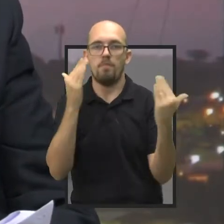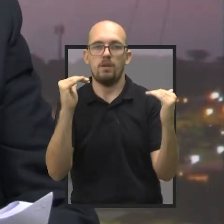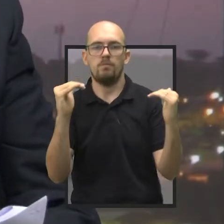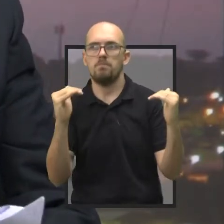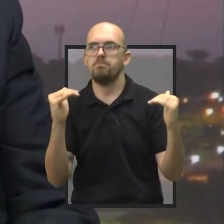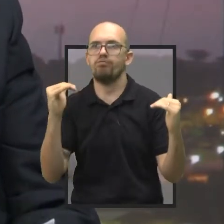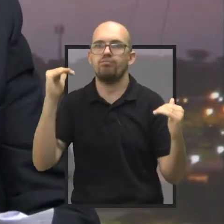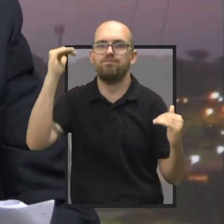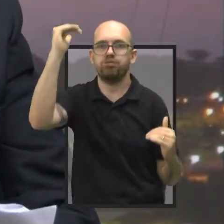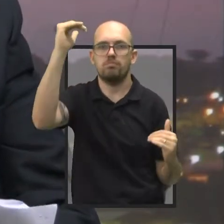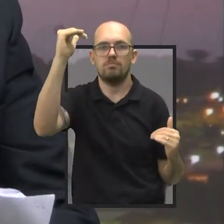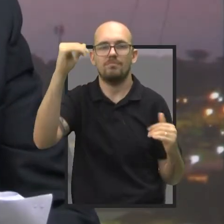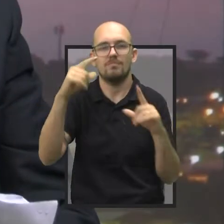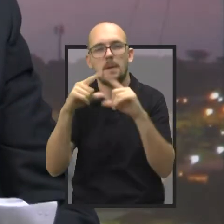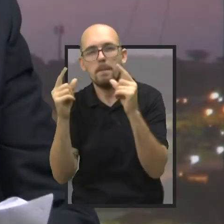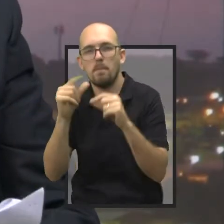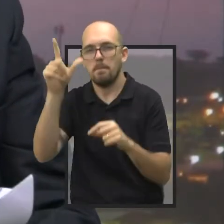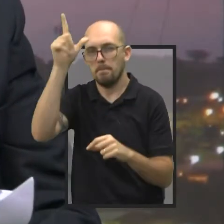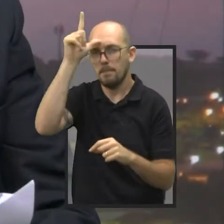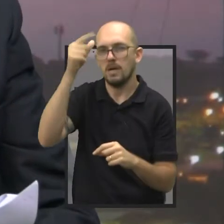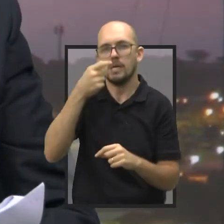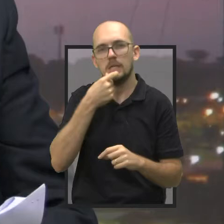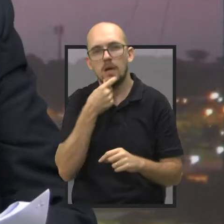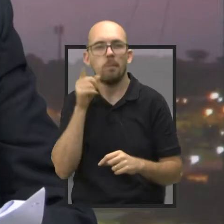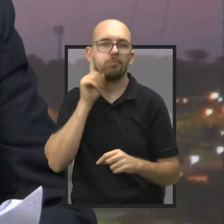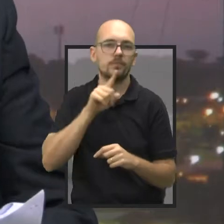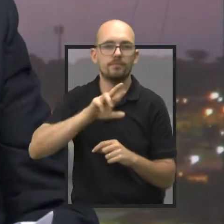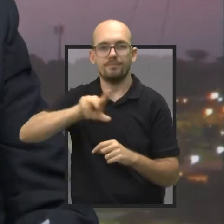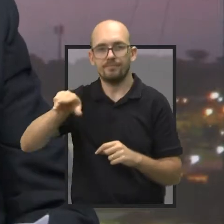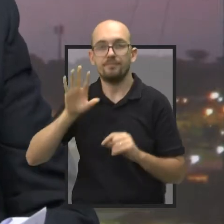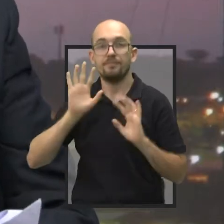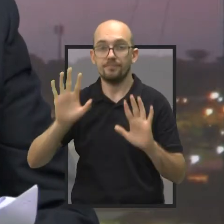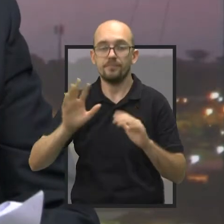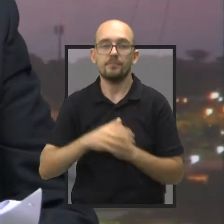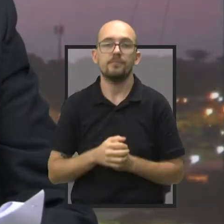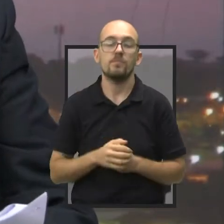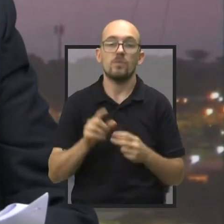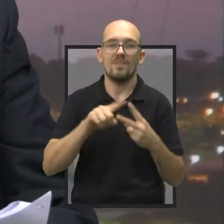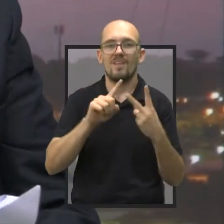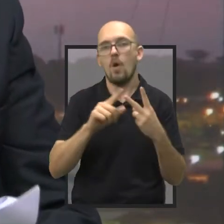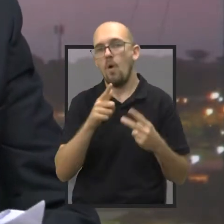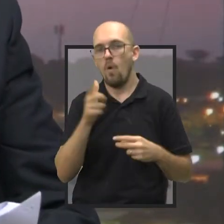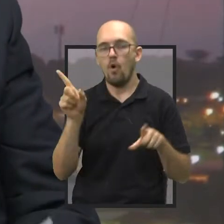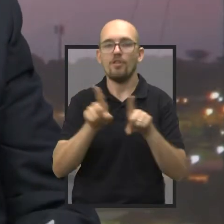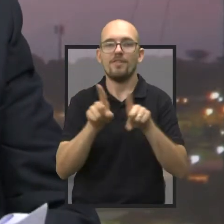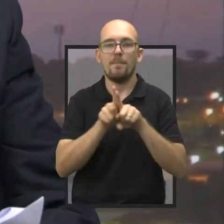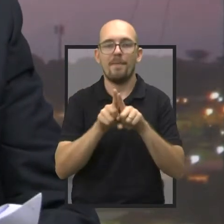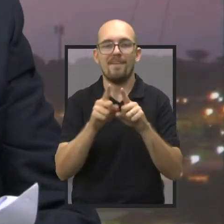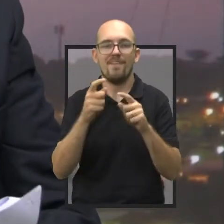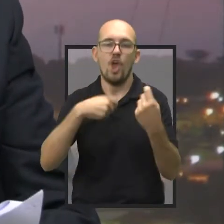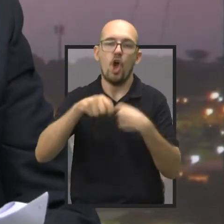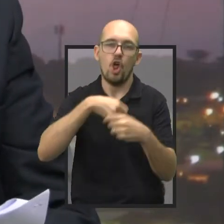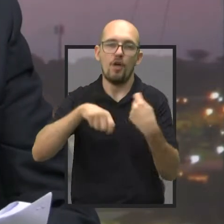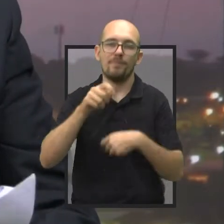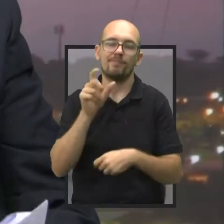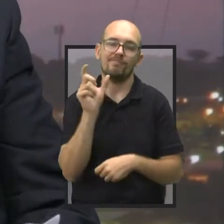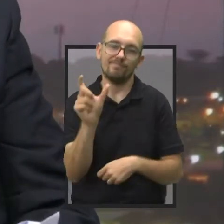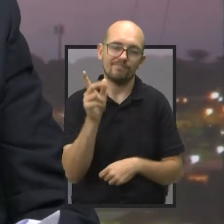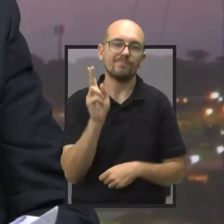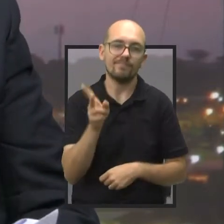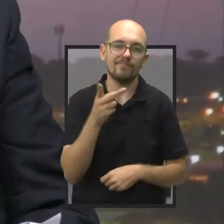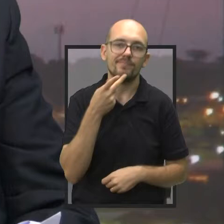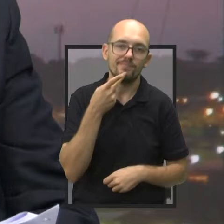para esse aspecto. Outro aspecto também utilizado pelo jargão economia, ciência